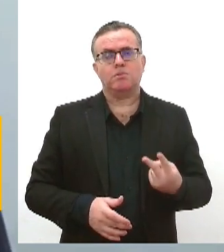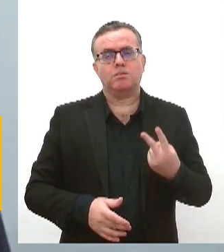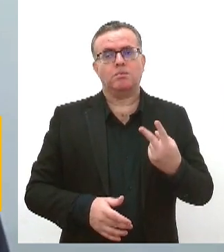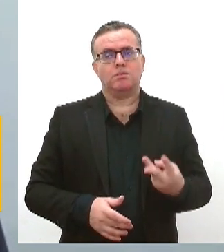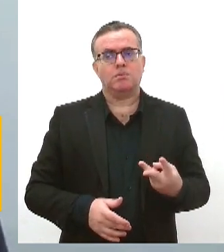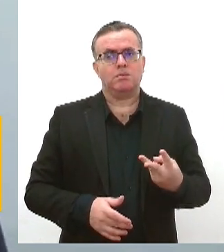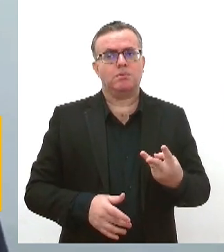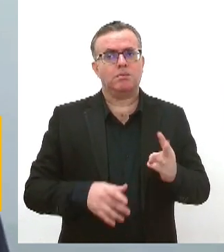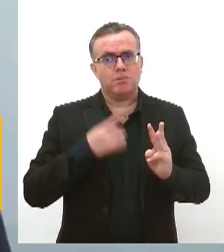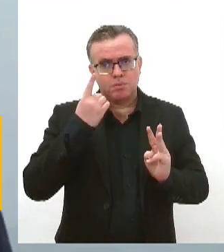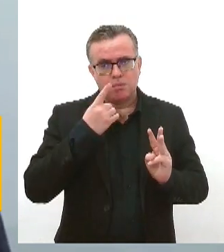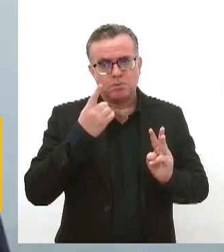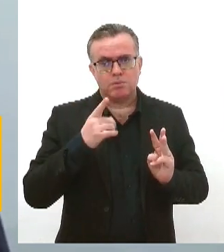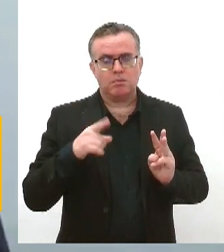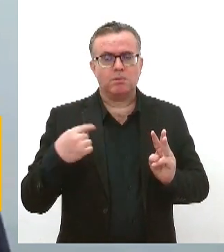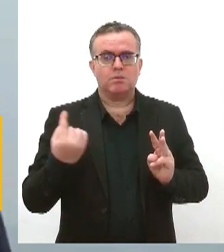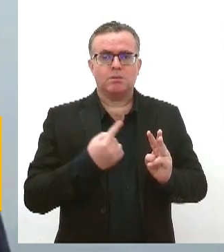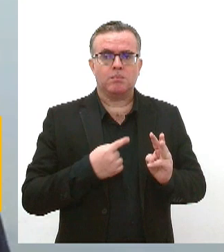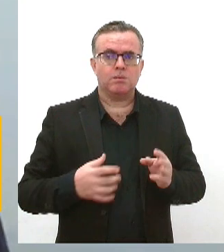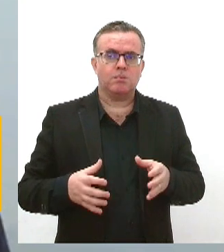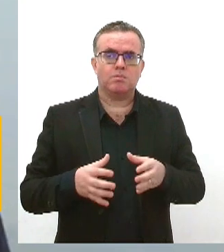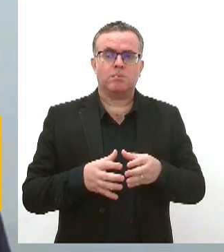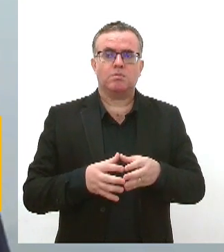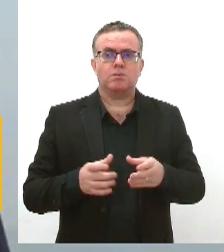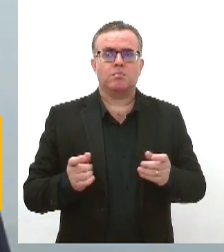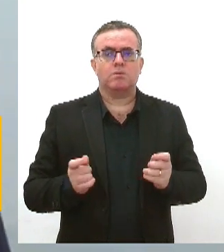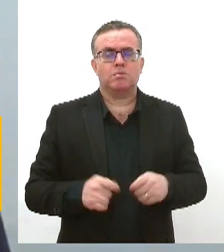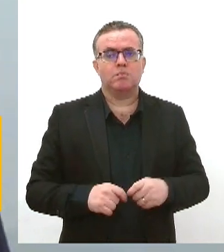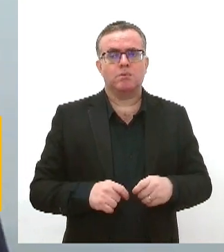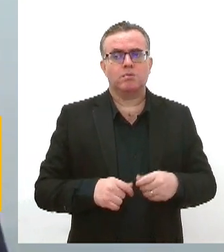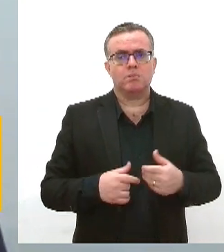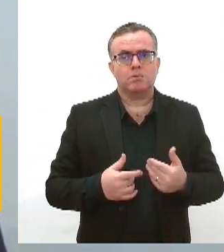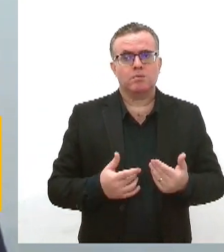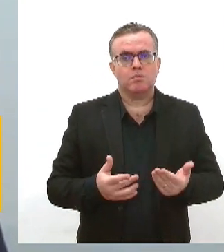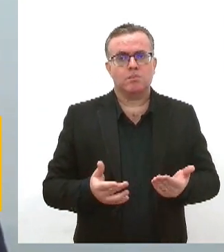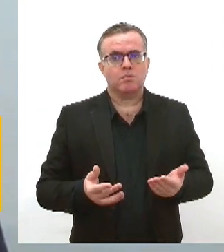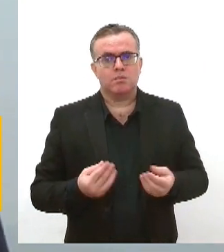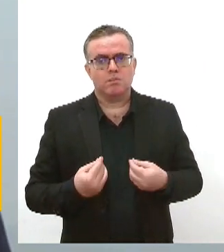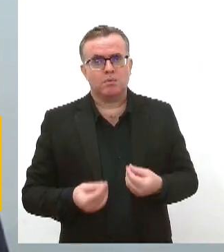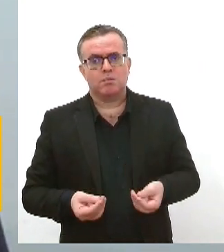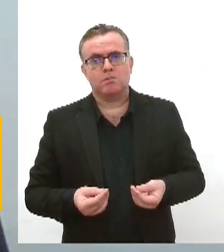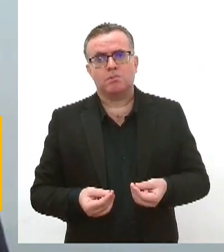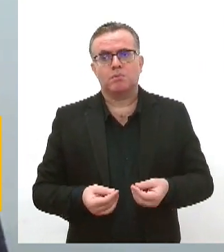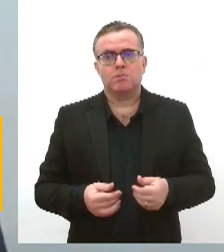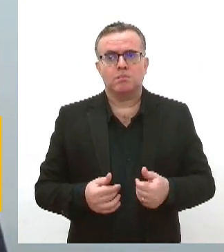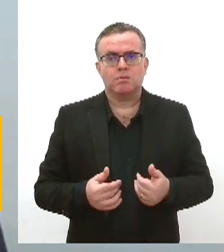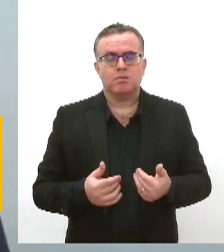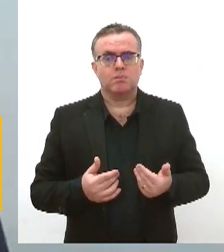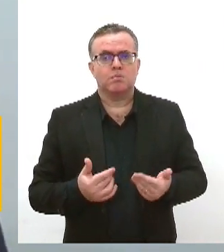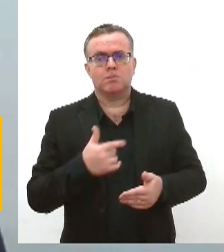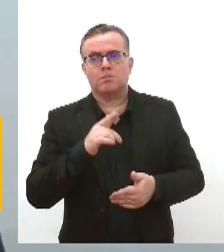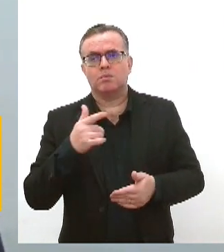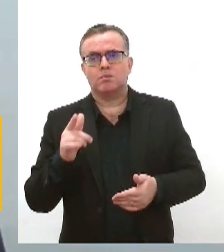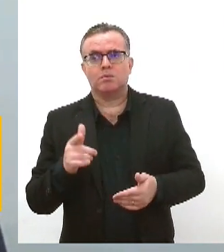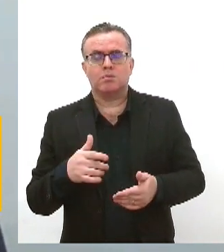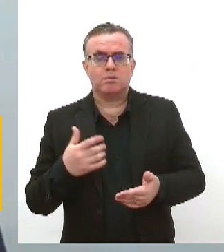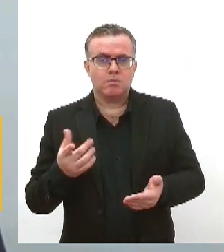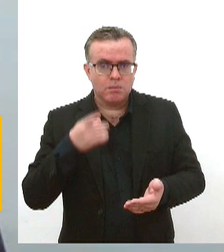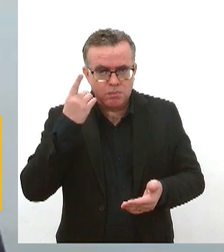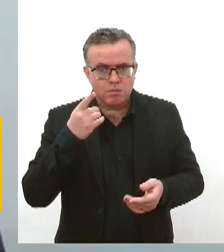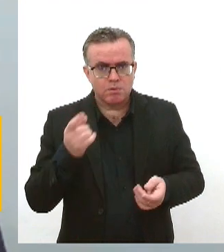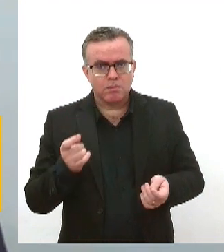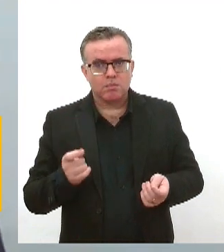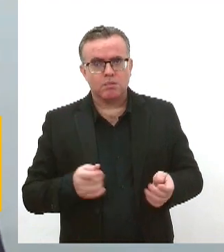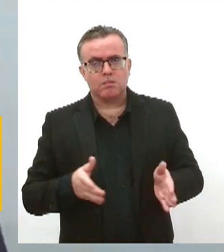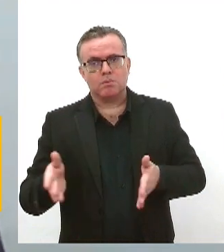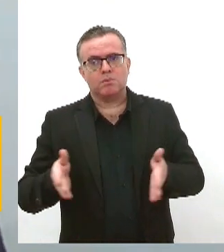novos integrando as comissões, outros parlamentares também, certamente durante o processo vão se